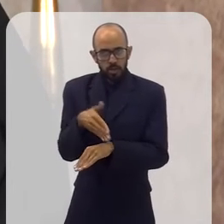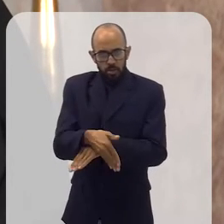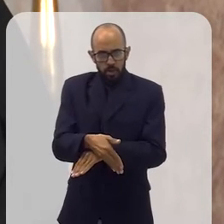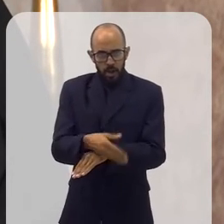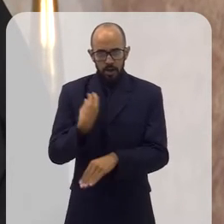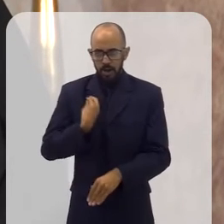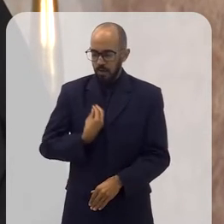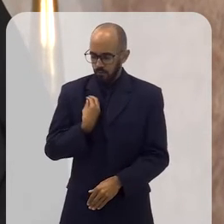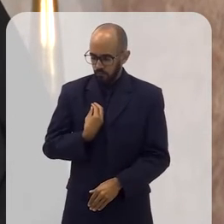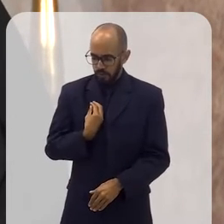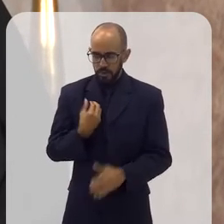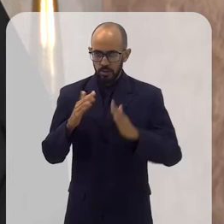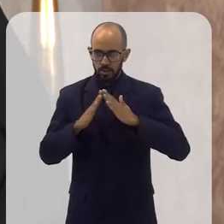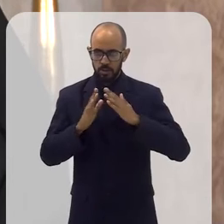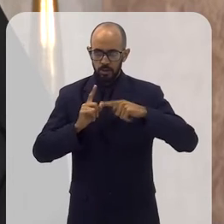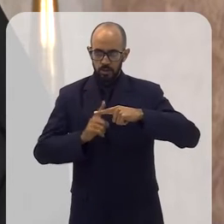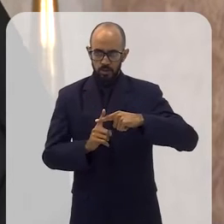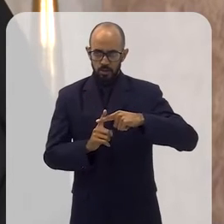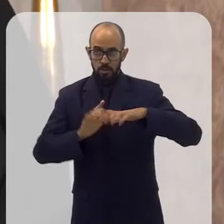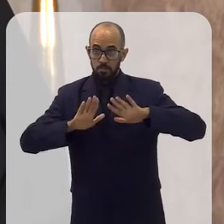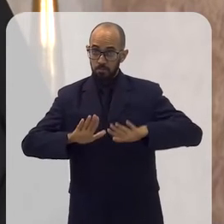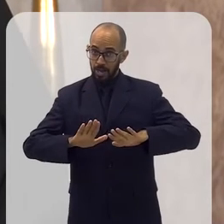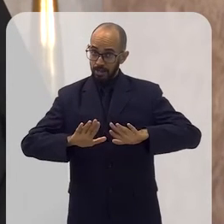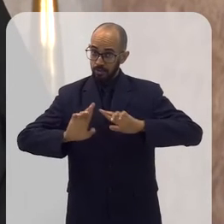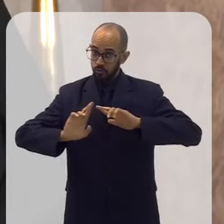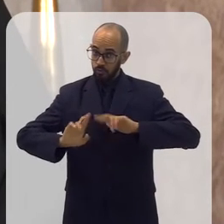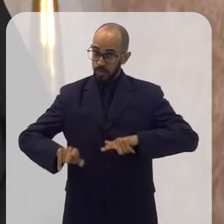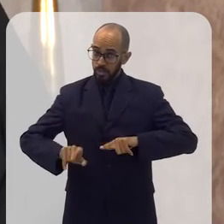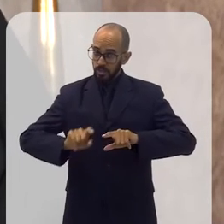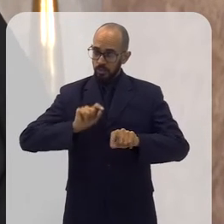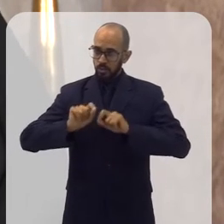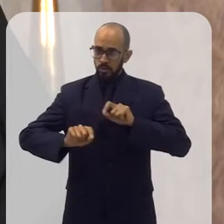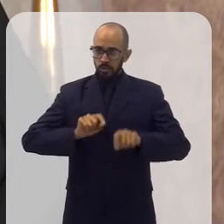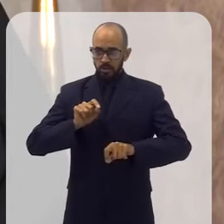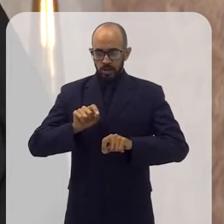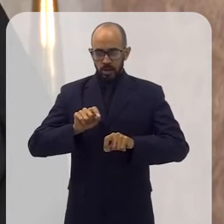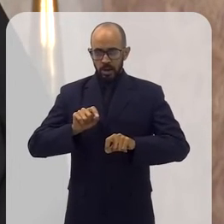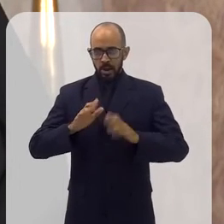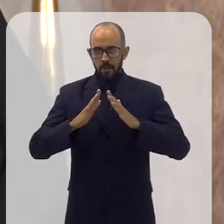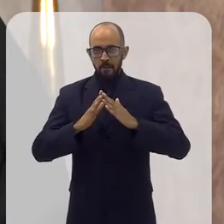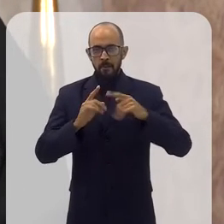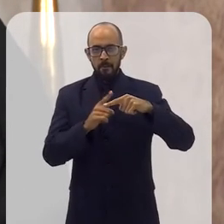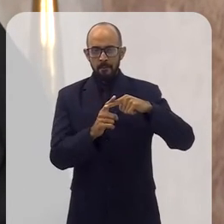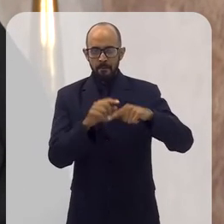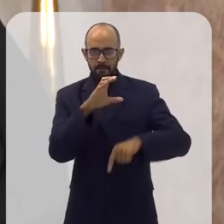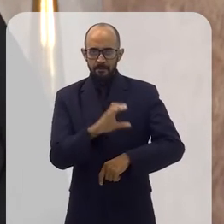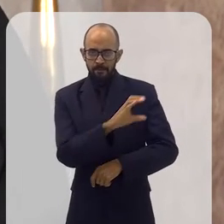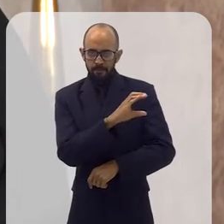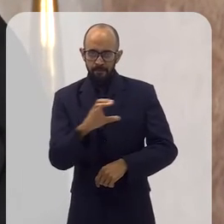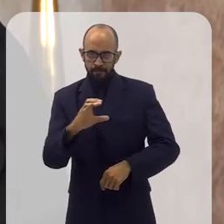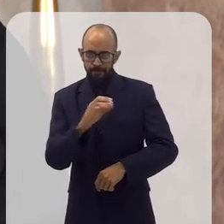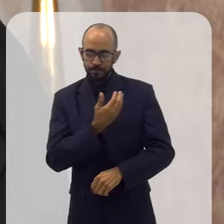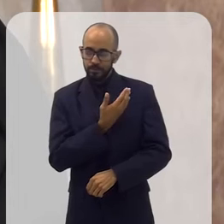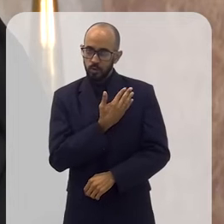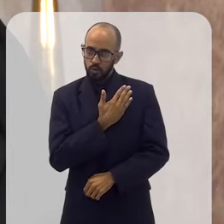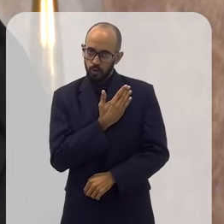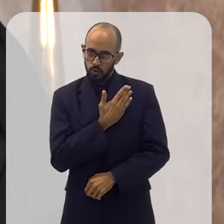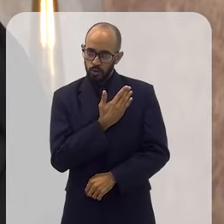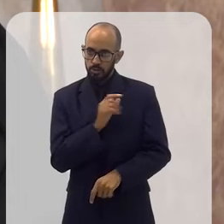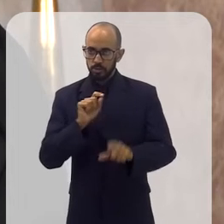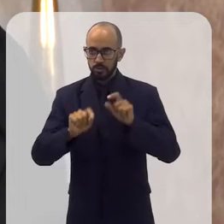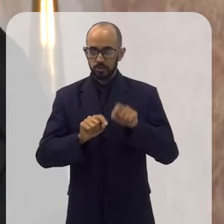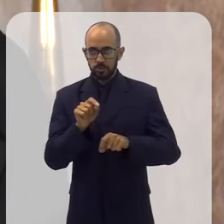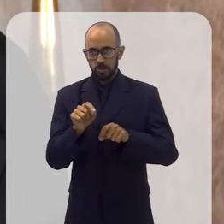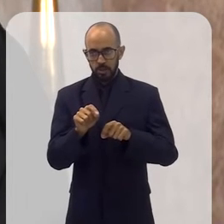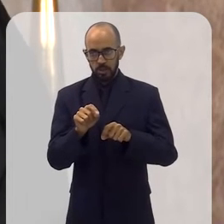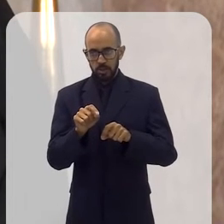entrar na vida da igreja. Mas a diferença entre a Igreja Católica e a Igreja Ortodoxa é que